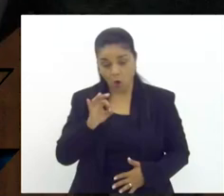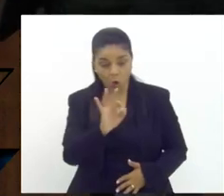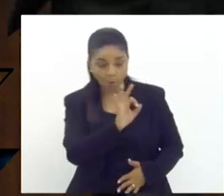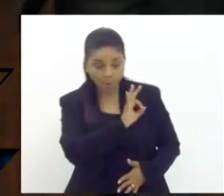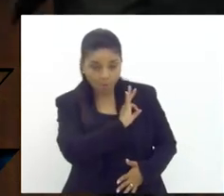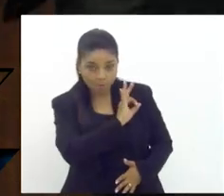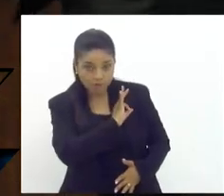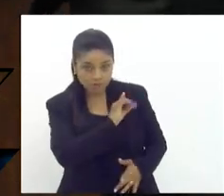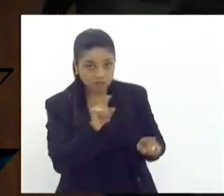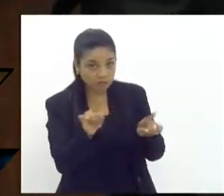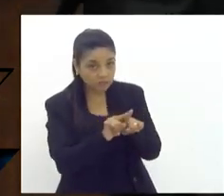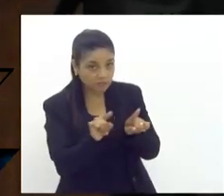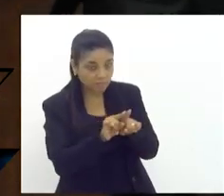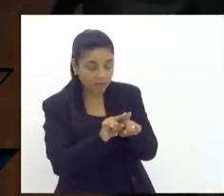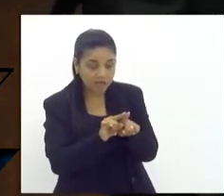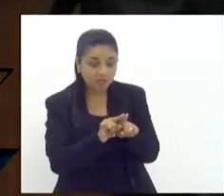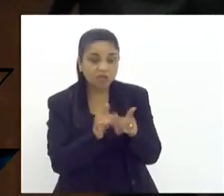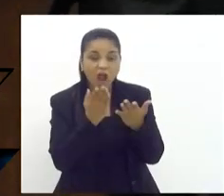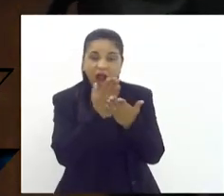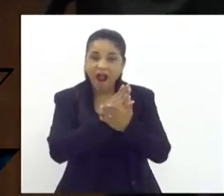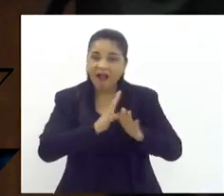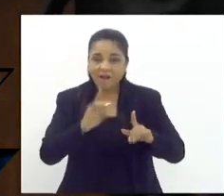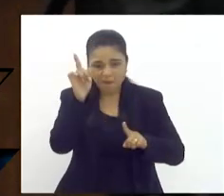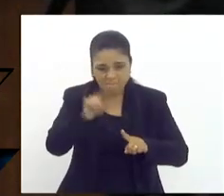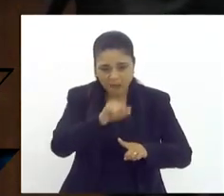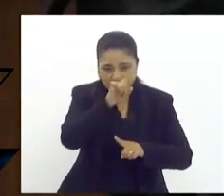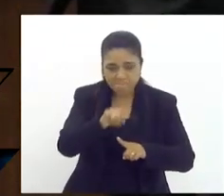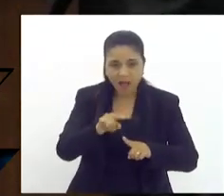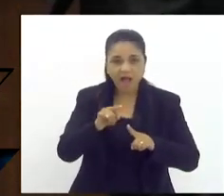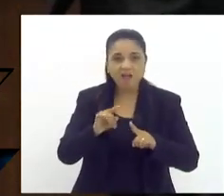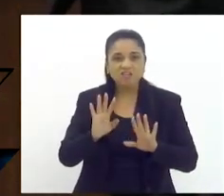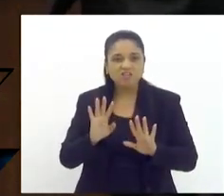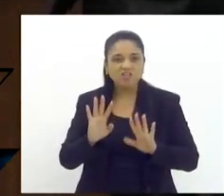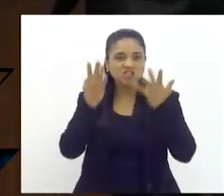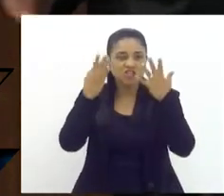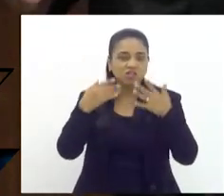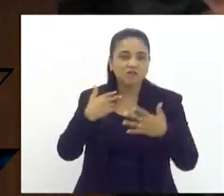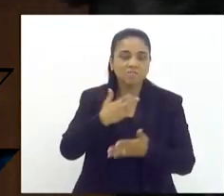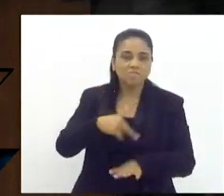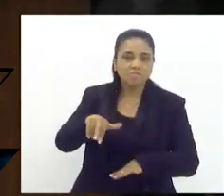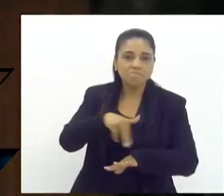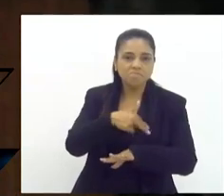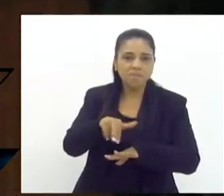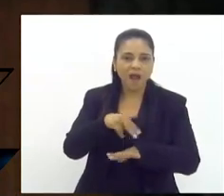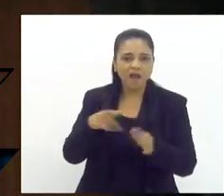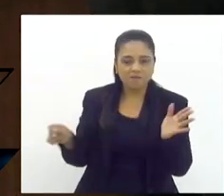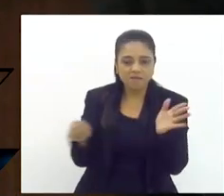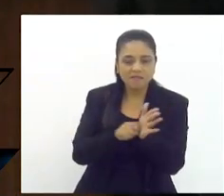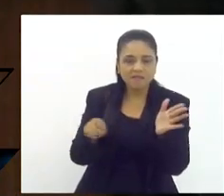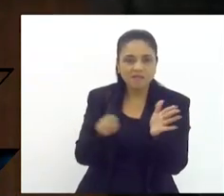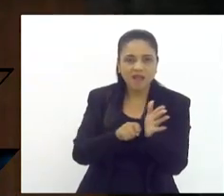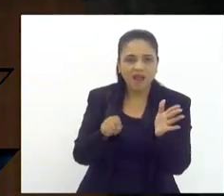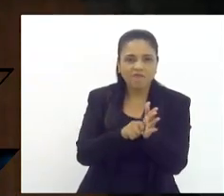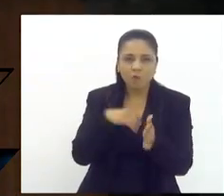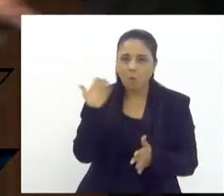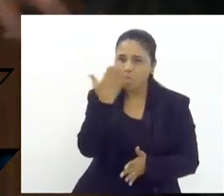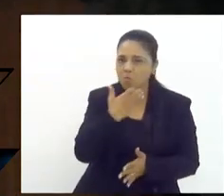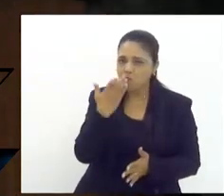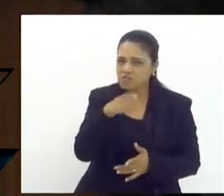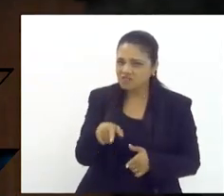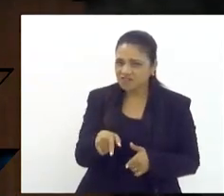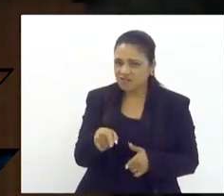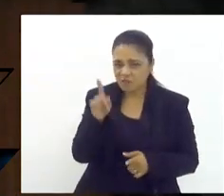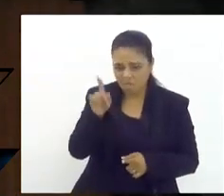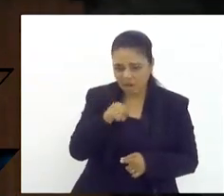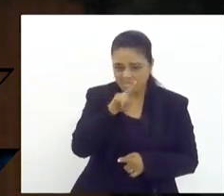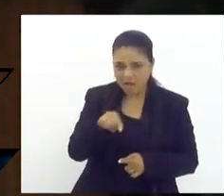também já acabei com o baile em comunidade com o povo cantando música por tráfico e agora mesmo olhei na internet ali em 2022